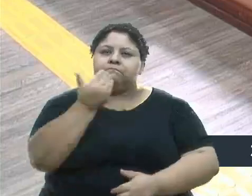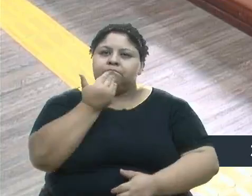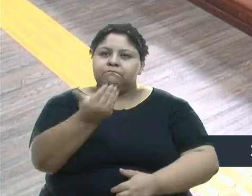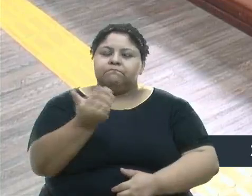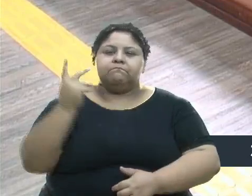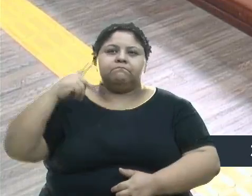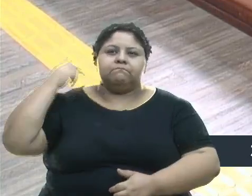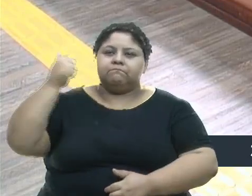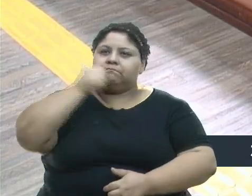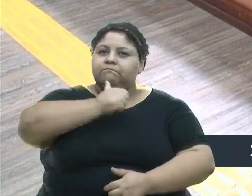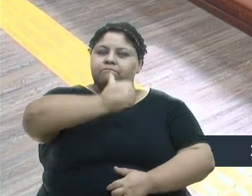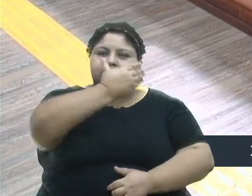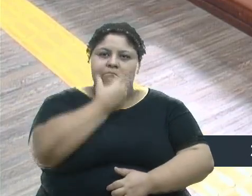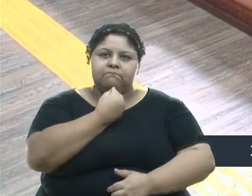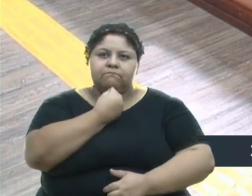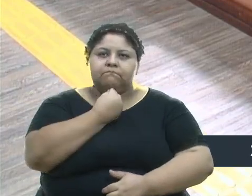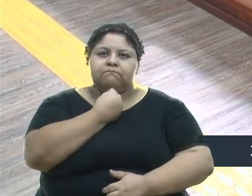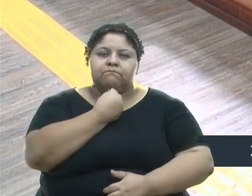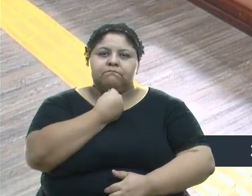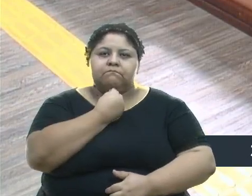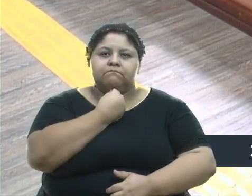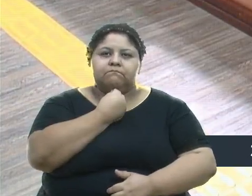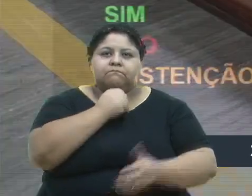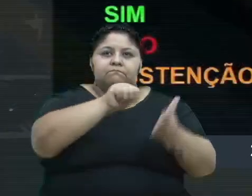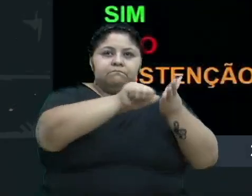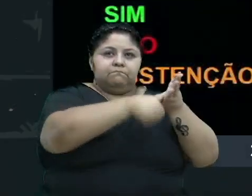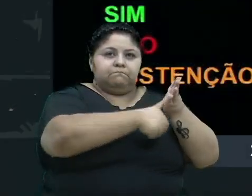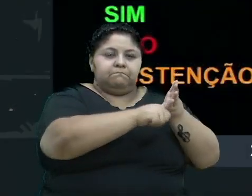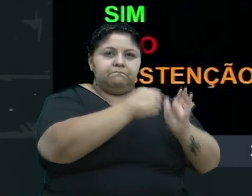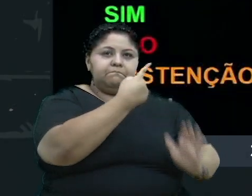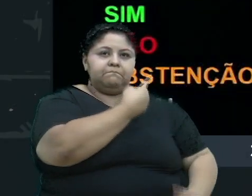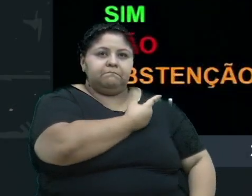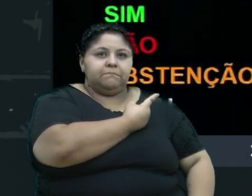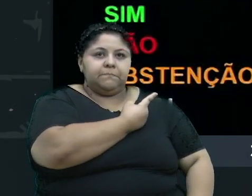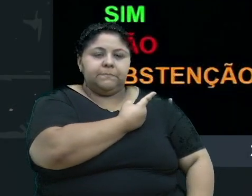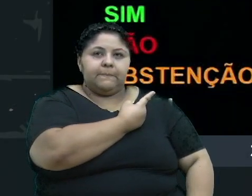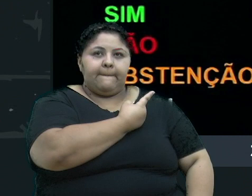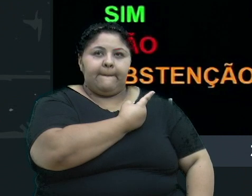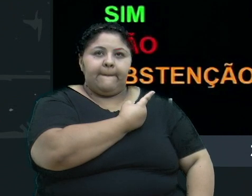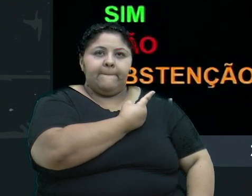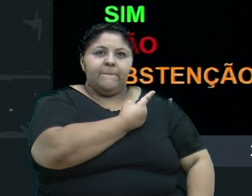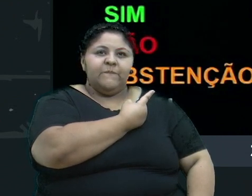As vereadoras e vereadores que registrem seus votos.